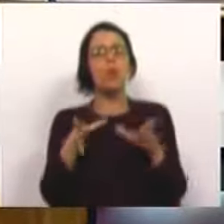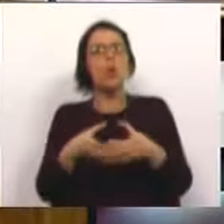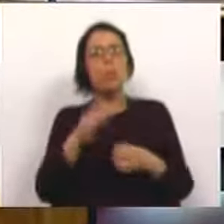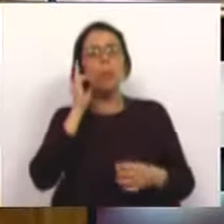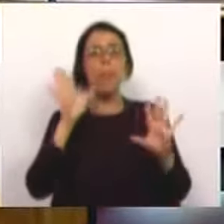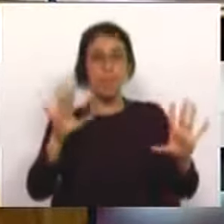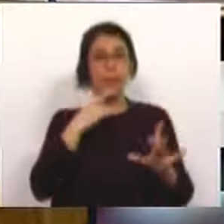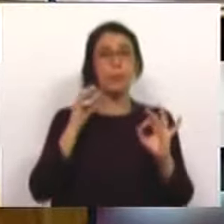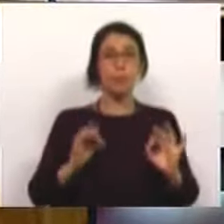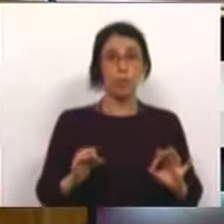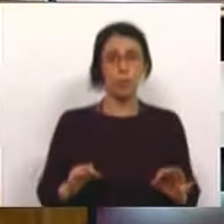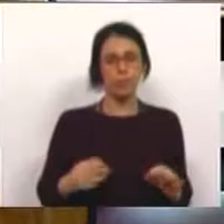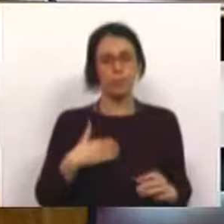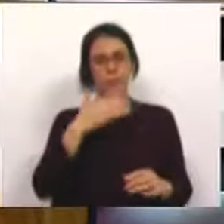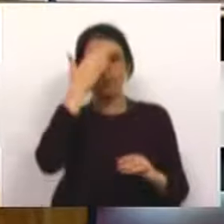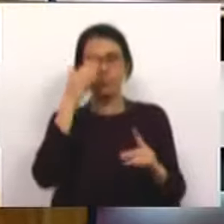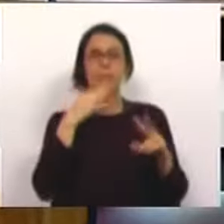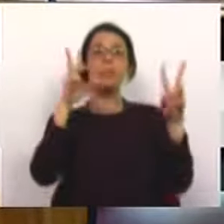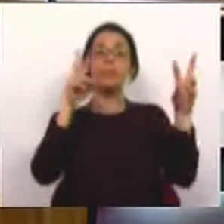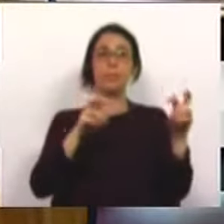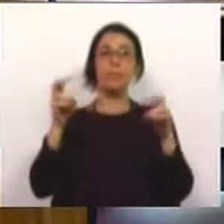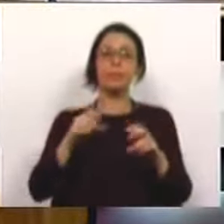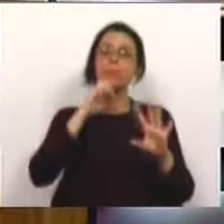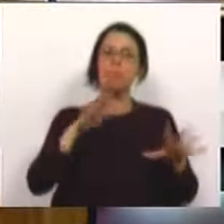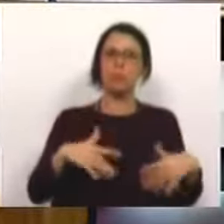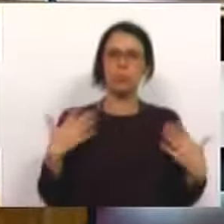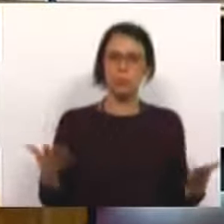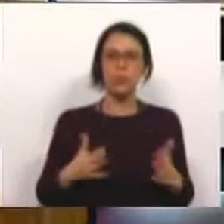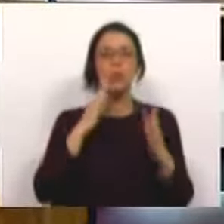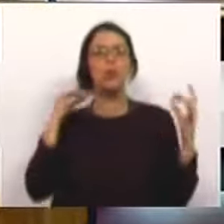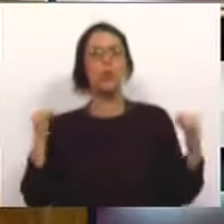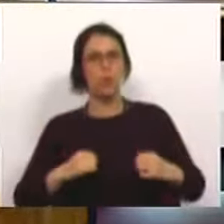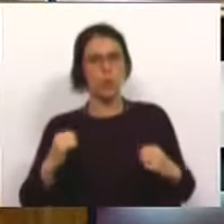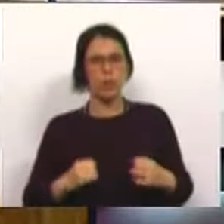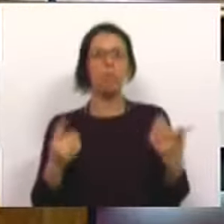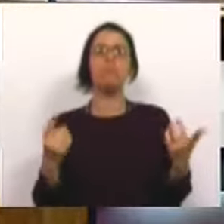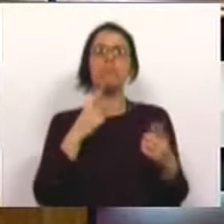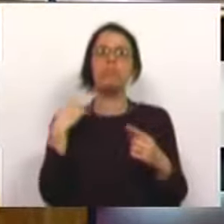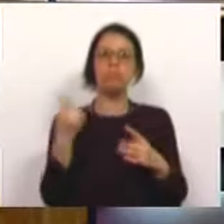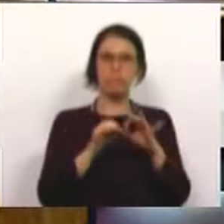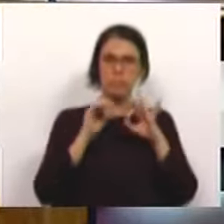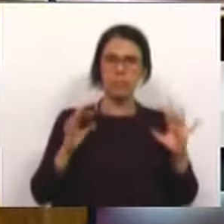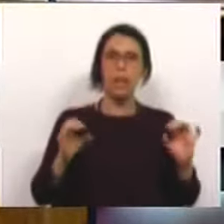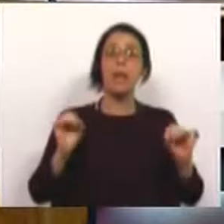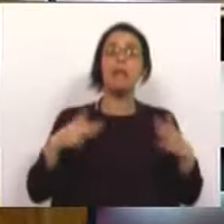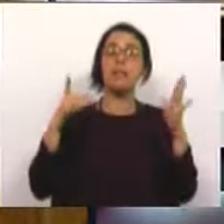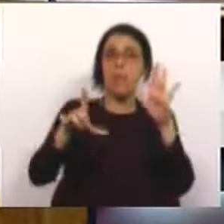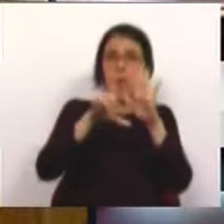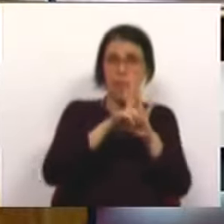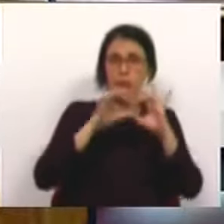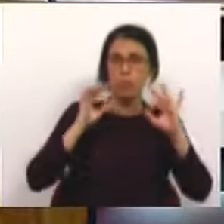Mas, dito isto, entendemos que há matéria em que é possível haver consenso, uniformização de iniciativas legislativas